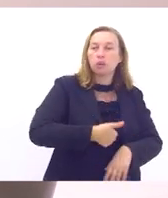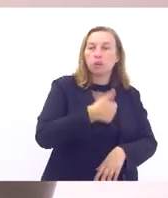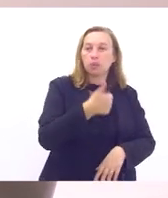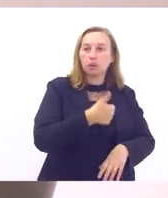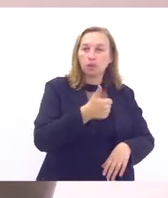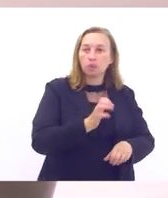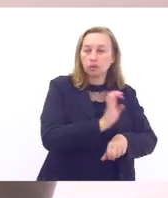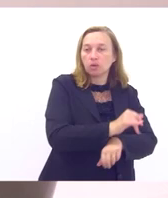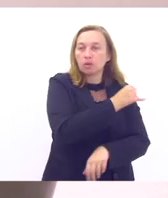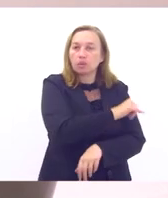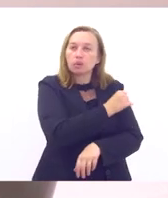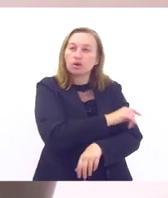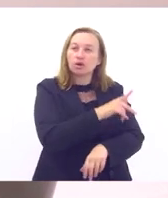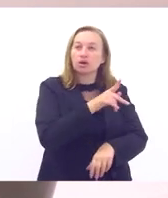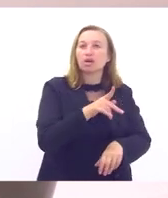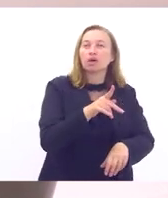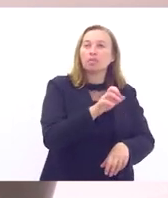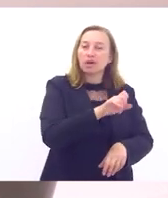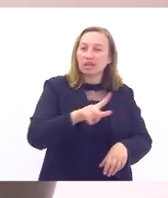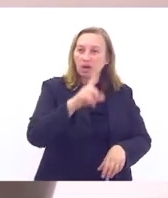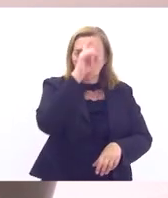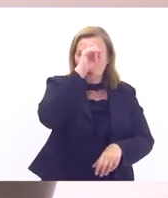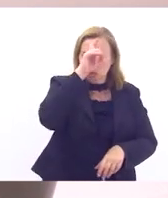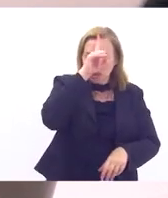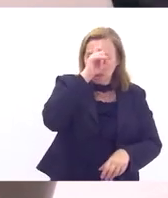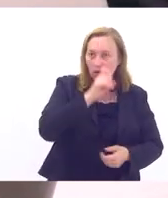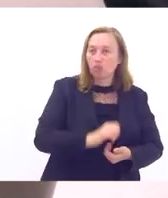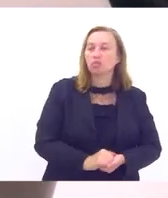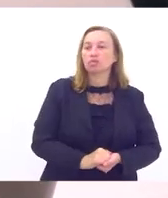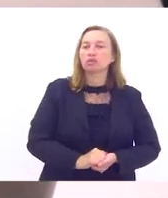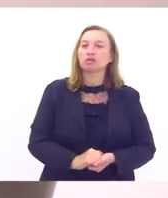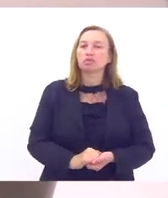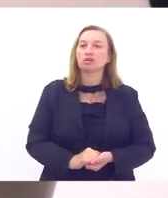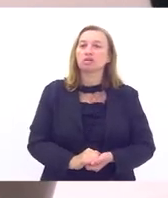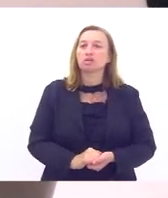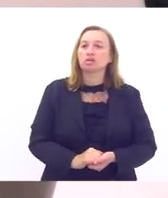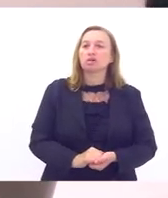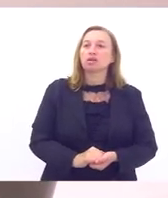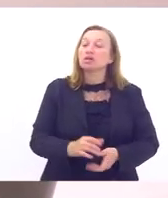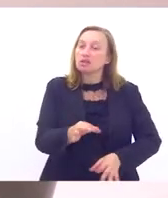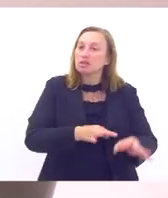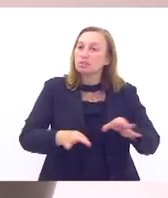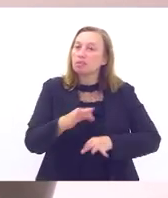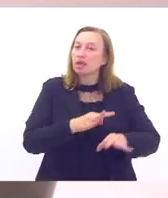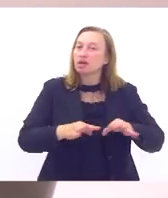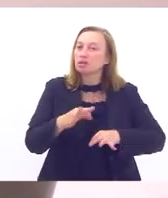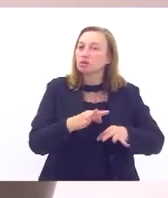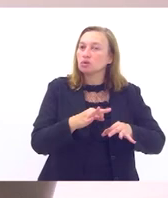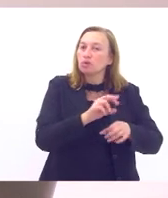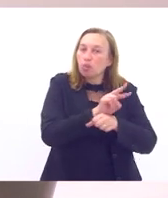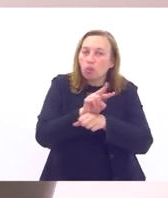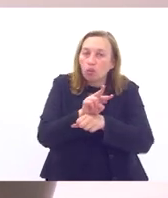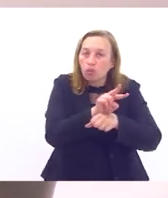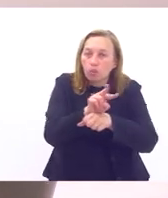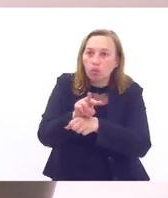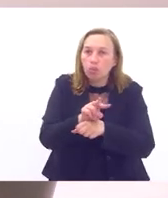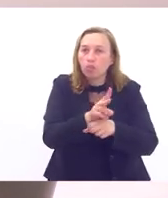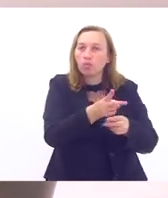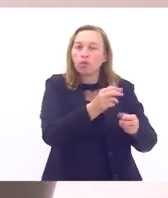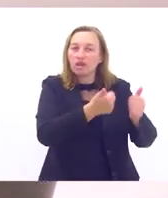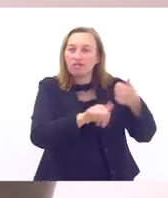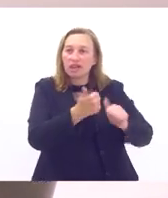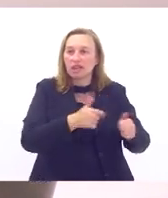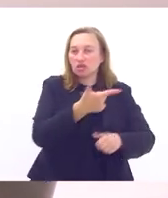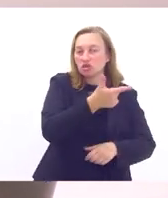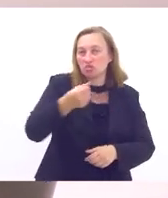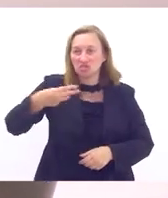e direção do Sanatório Penal e do pronto-socorro Hamilton Agostinho Vieira Castro. Nesse plano, há metas que serão monitoradas e avaliadas em 2023. Eu